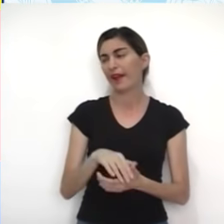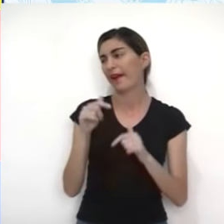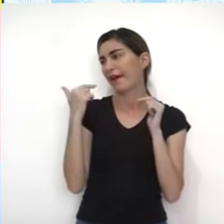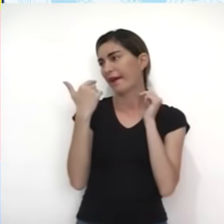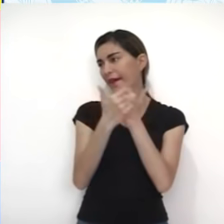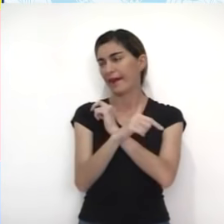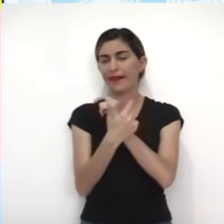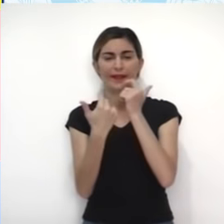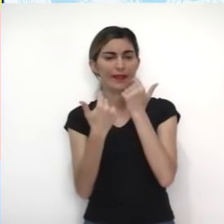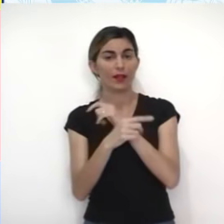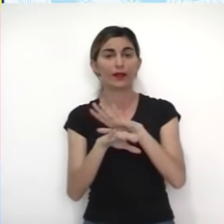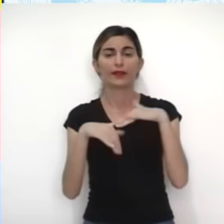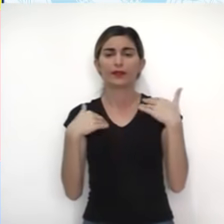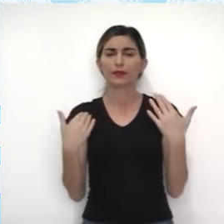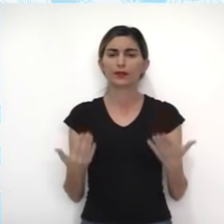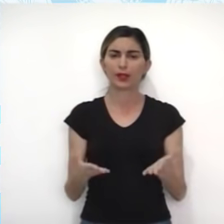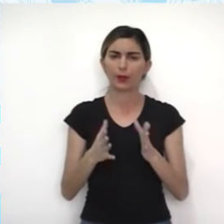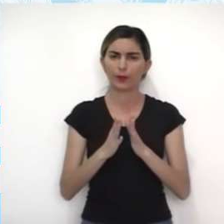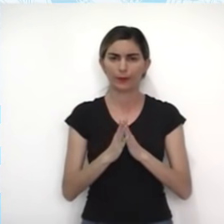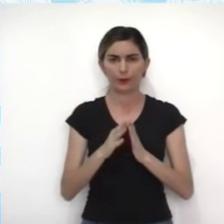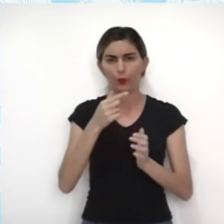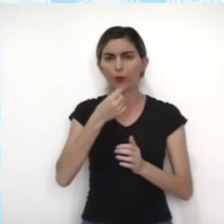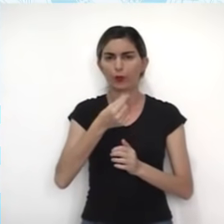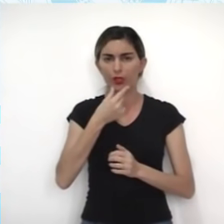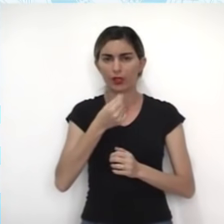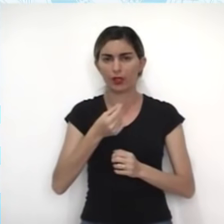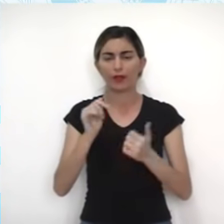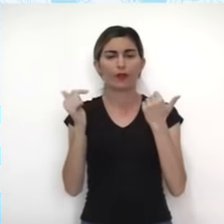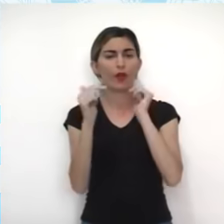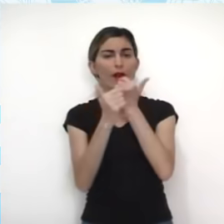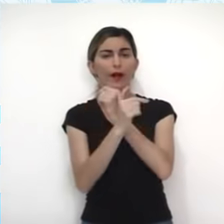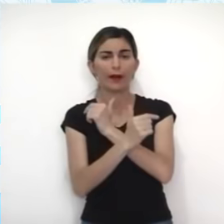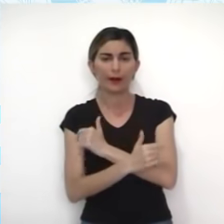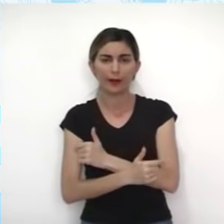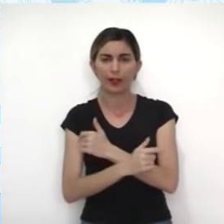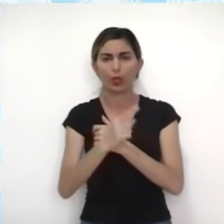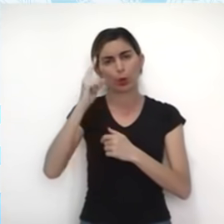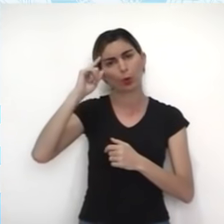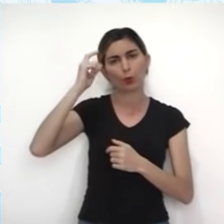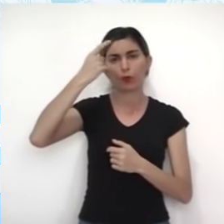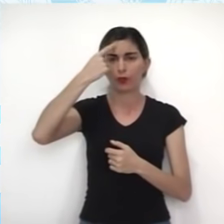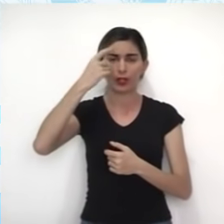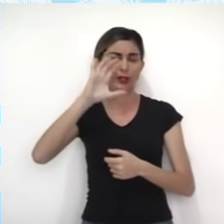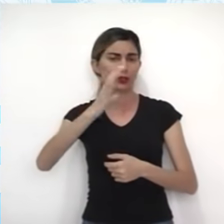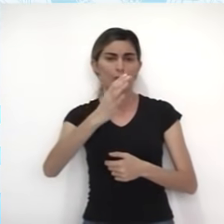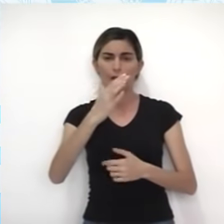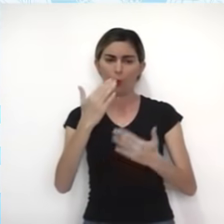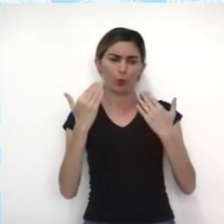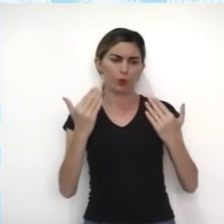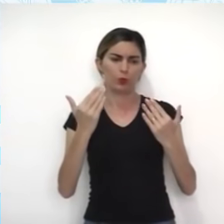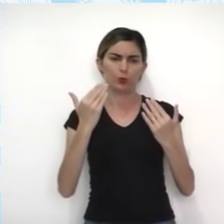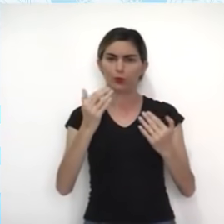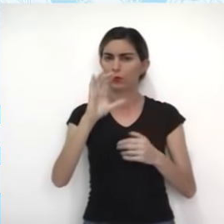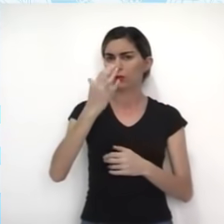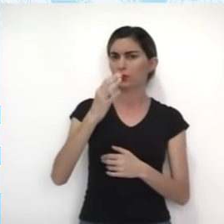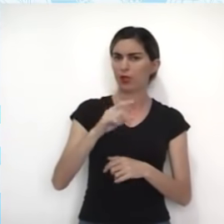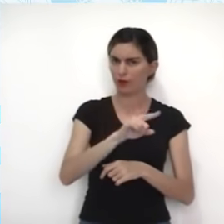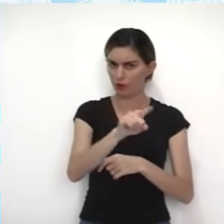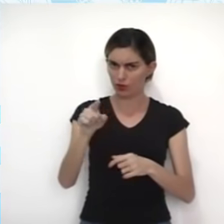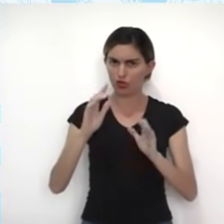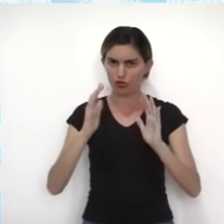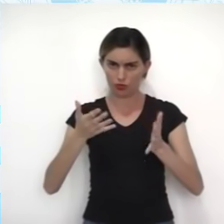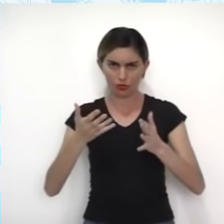em ciências quaquaquaqua então é o menino ele ri e dúvida da ciência